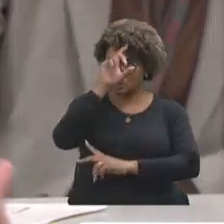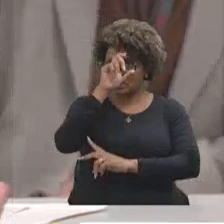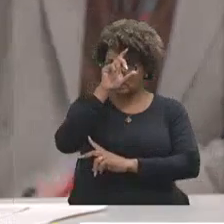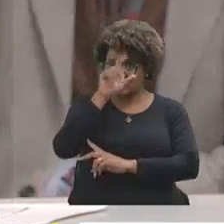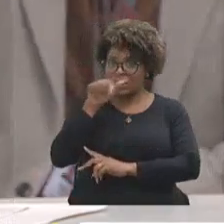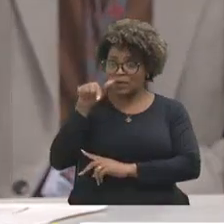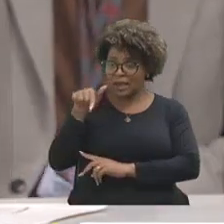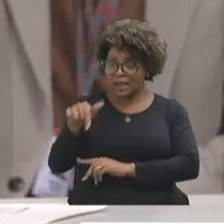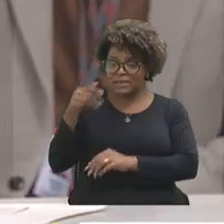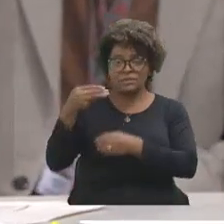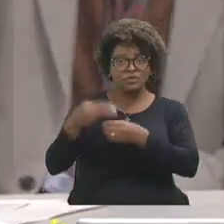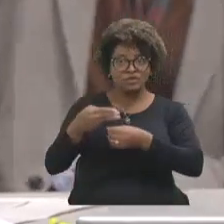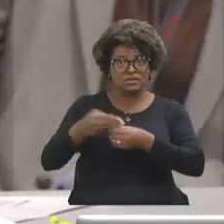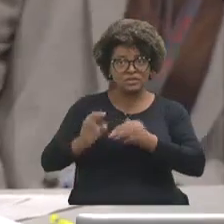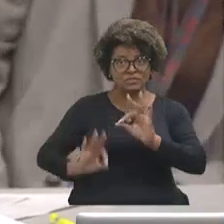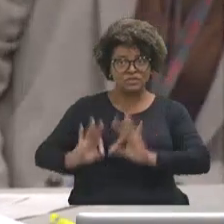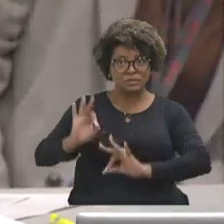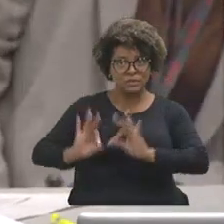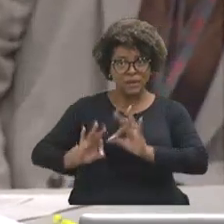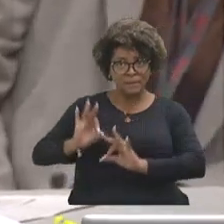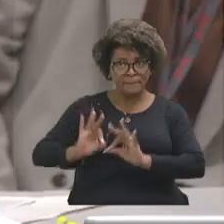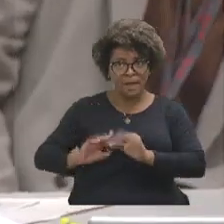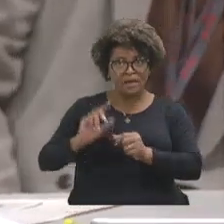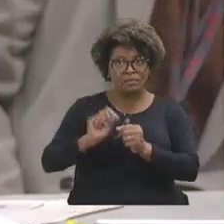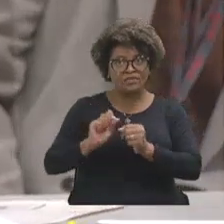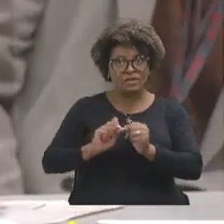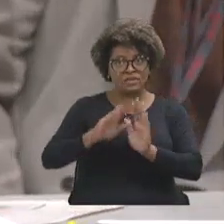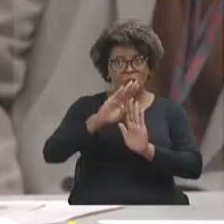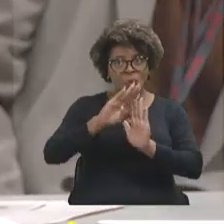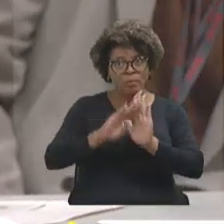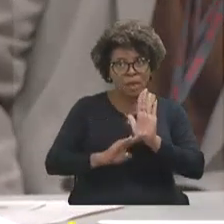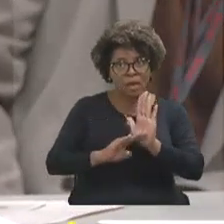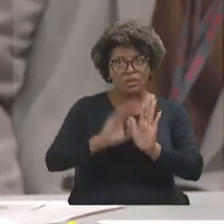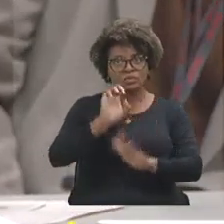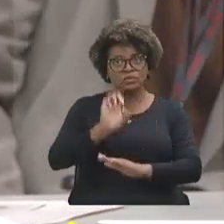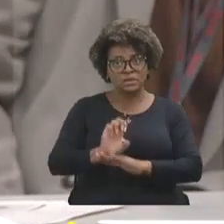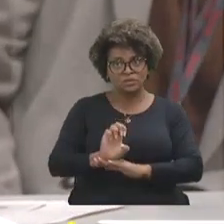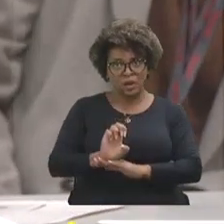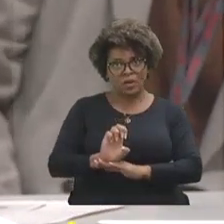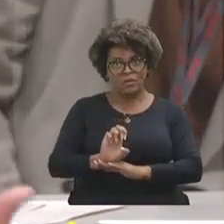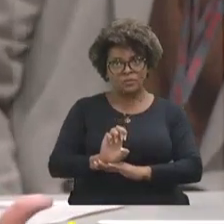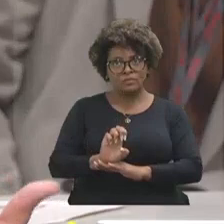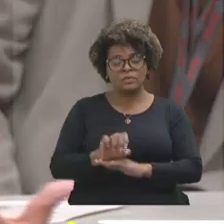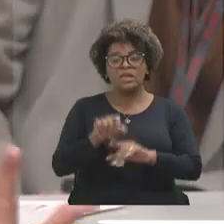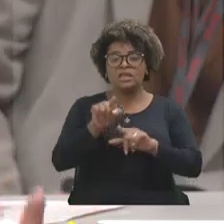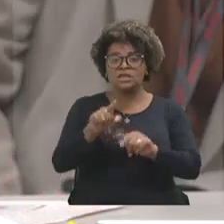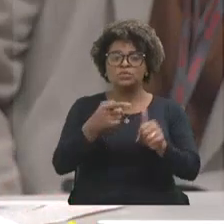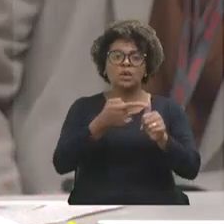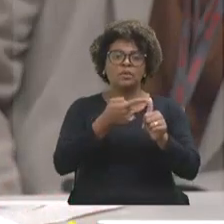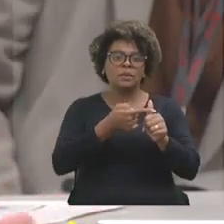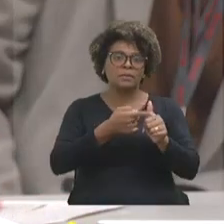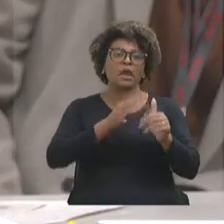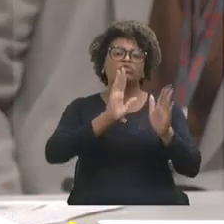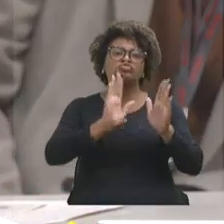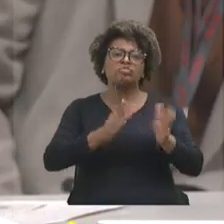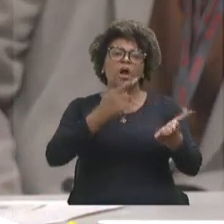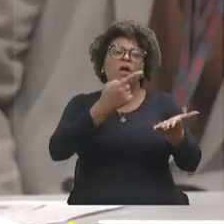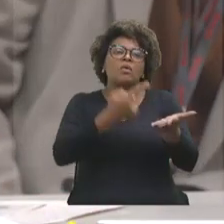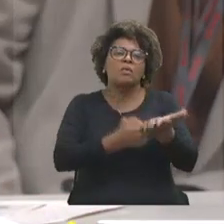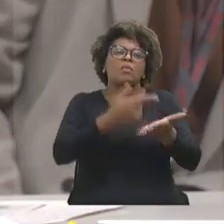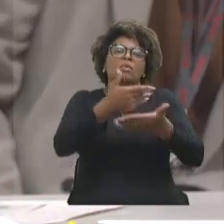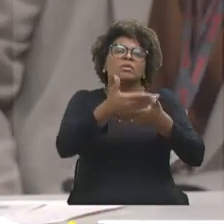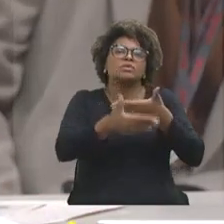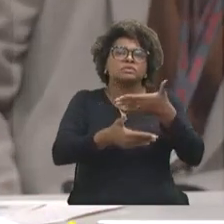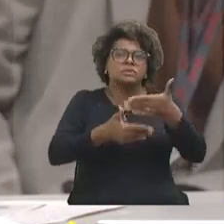se preparam para cumprir o planeador de Oncologia é esse é o primeiro ponto isso foi pactuado e foi desenvolvido